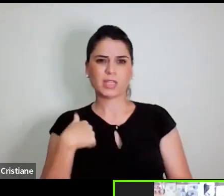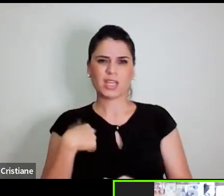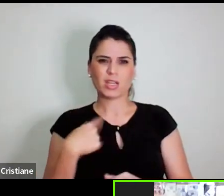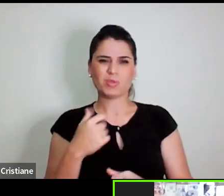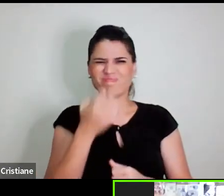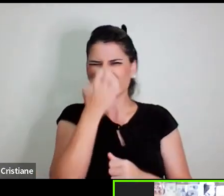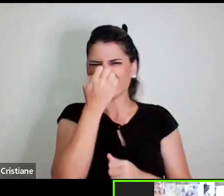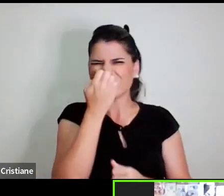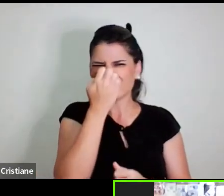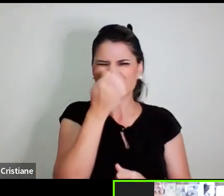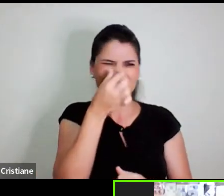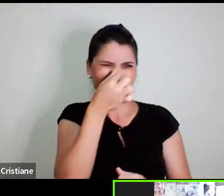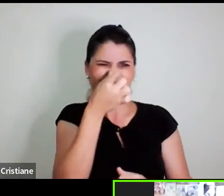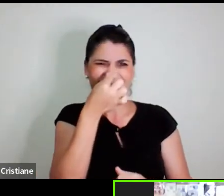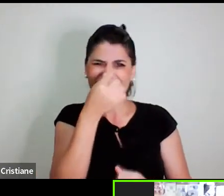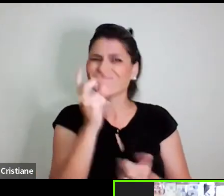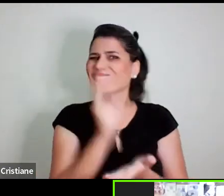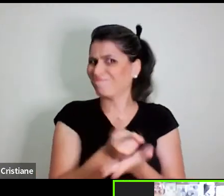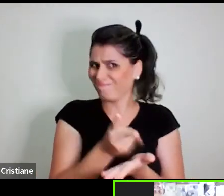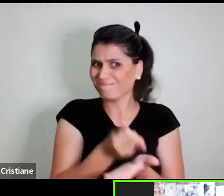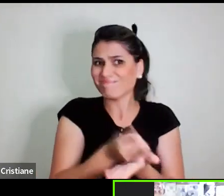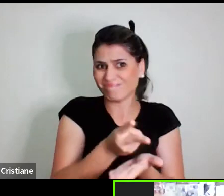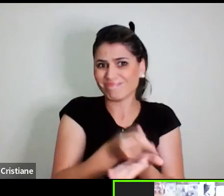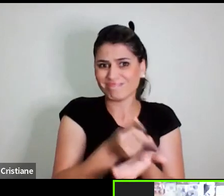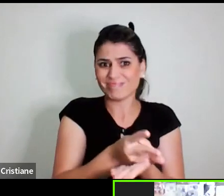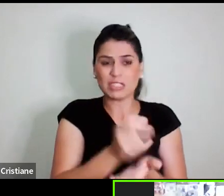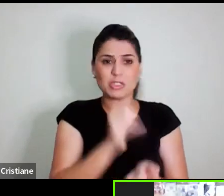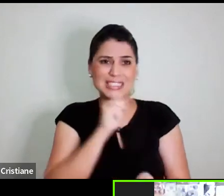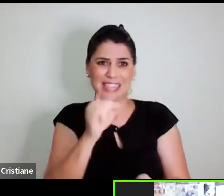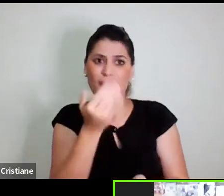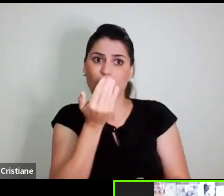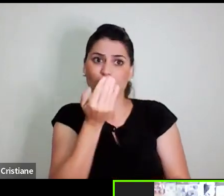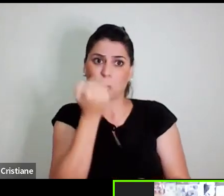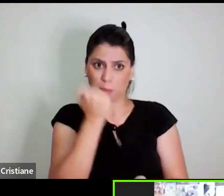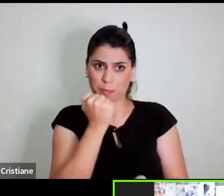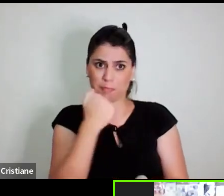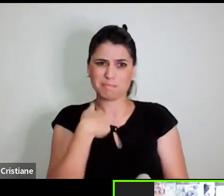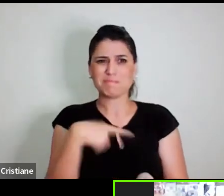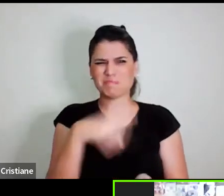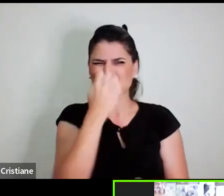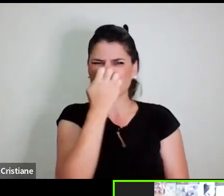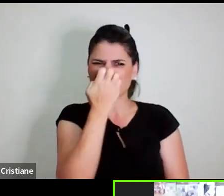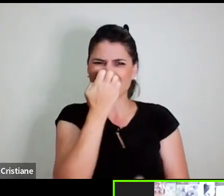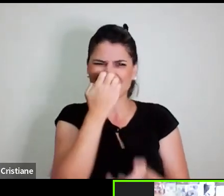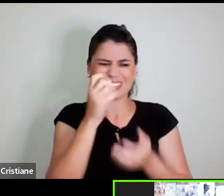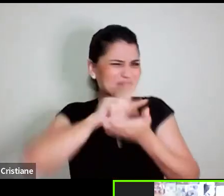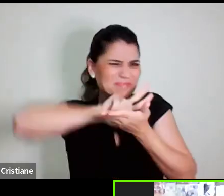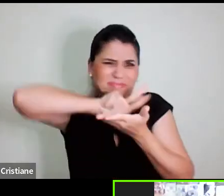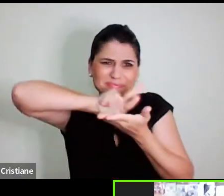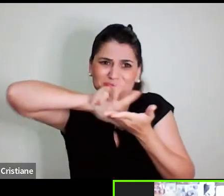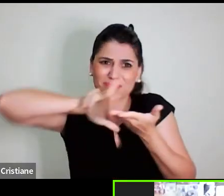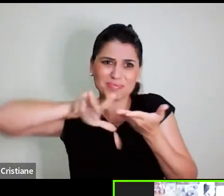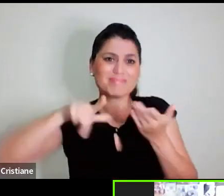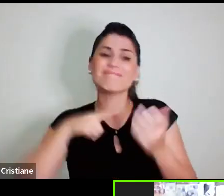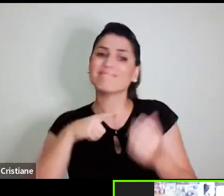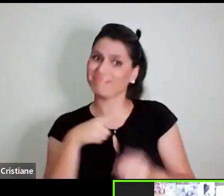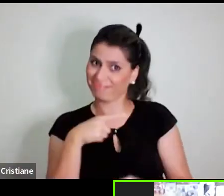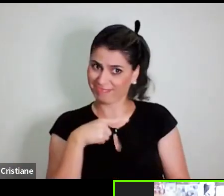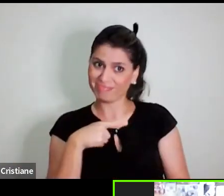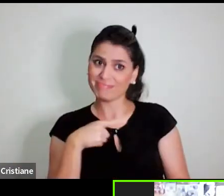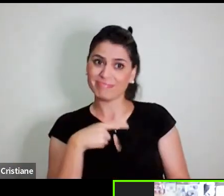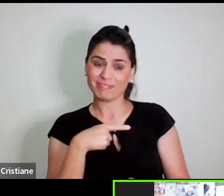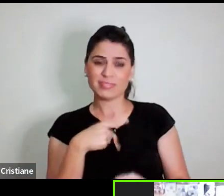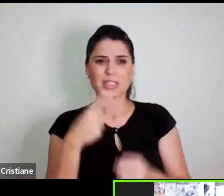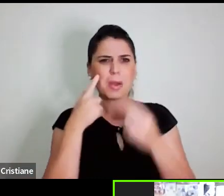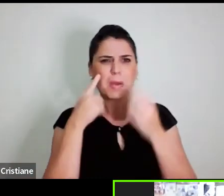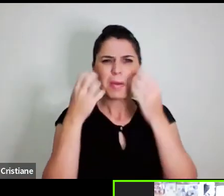nariz, que parece que já ativava aqui uma série de reações nos